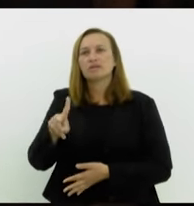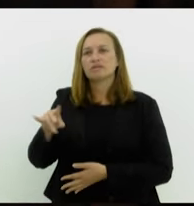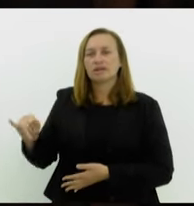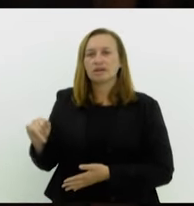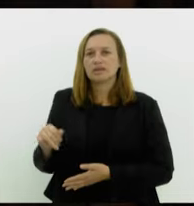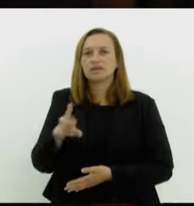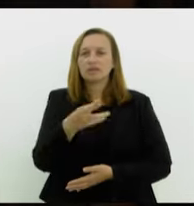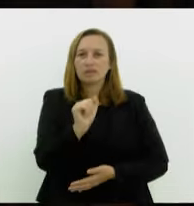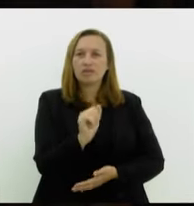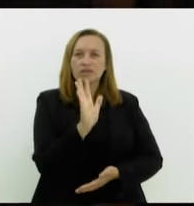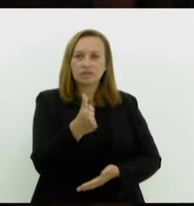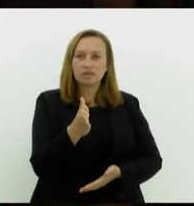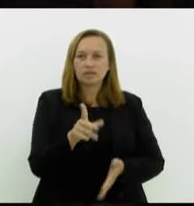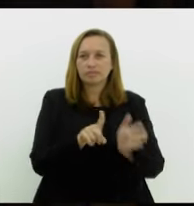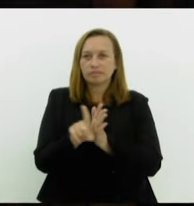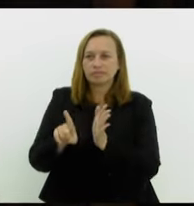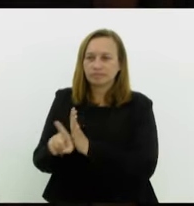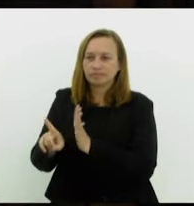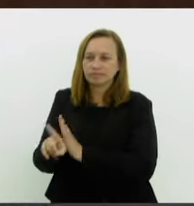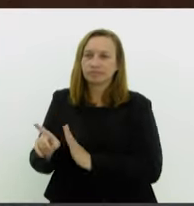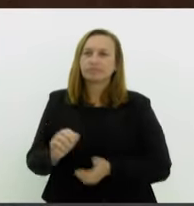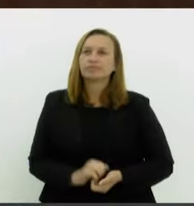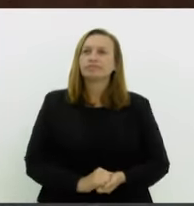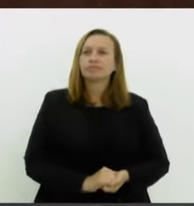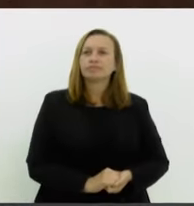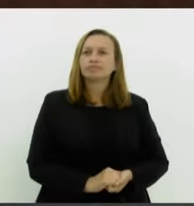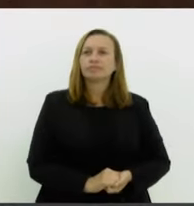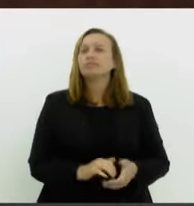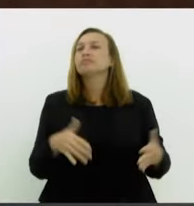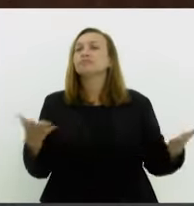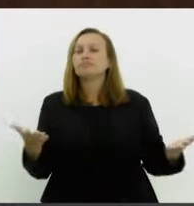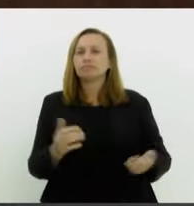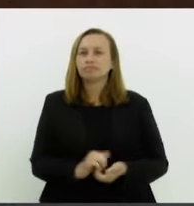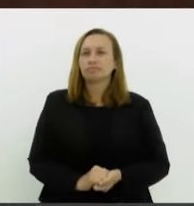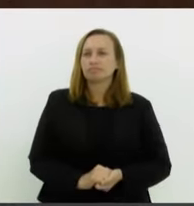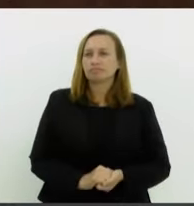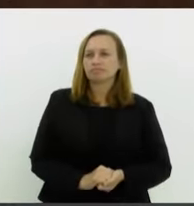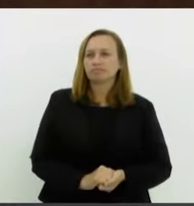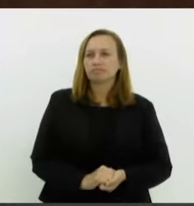minha enquete aqui secretária qual qual seria